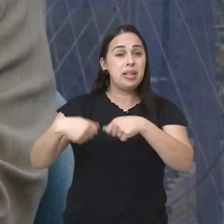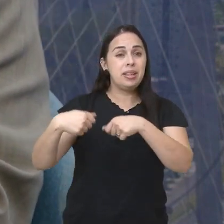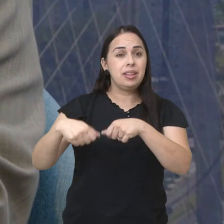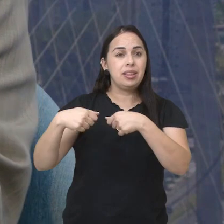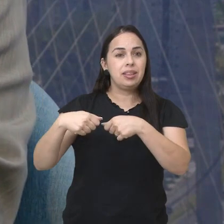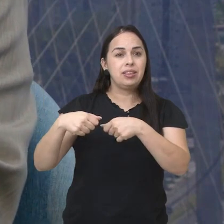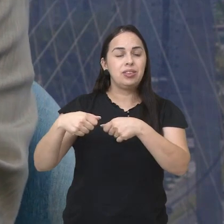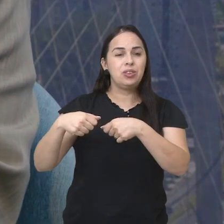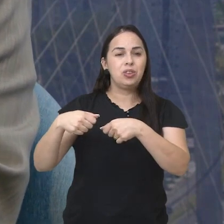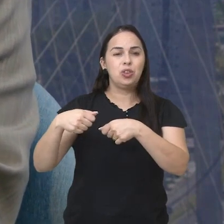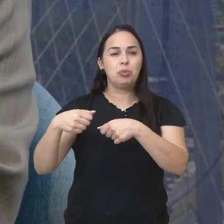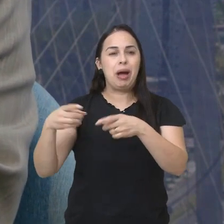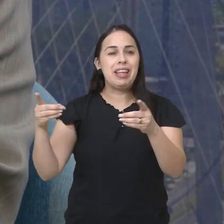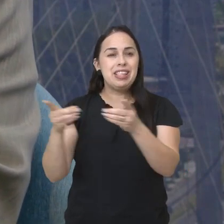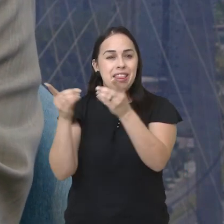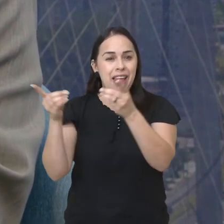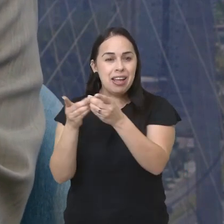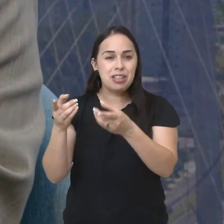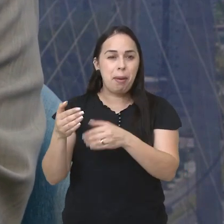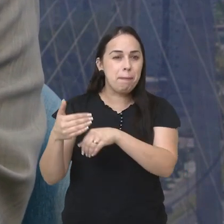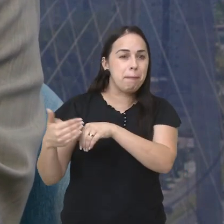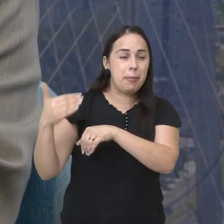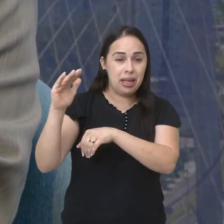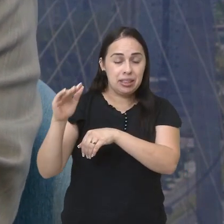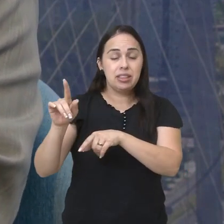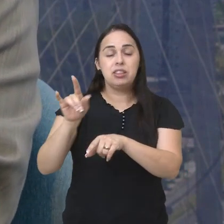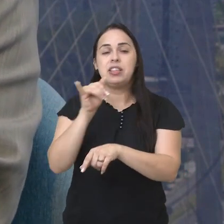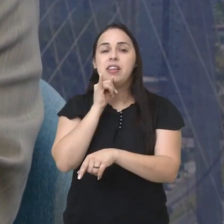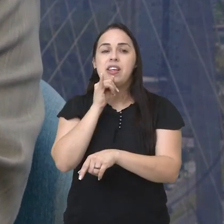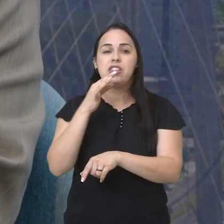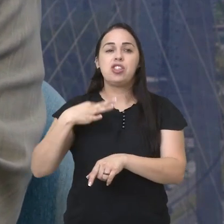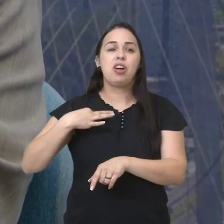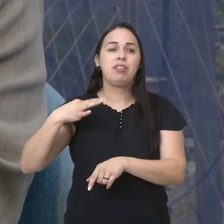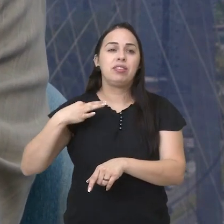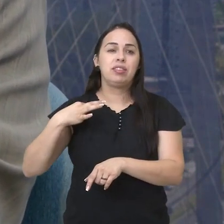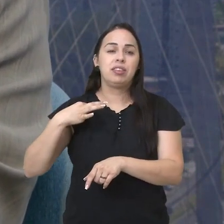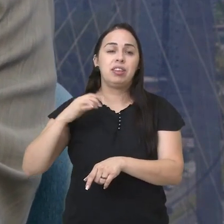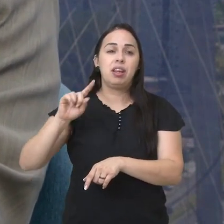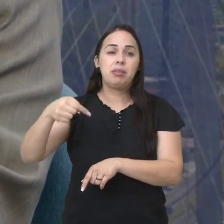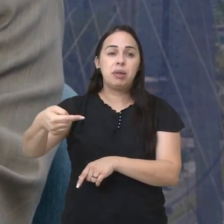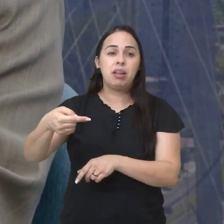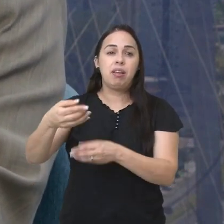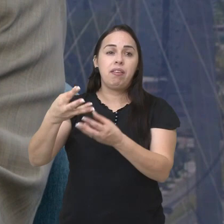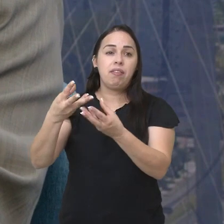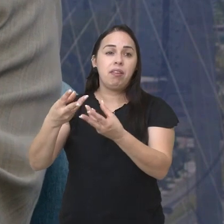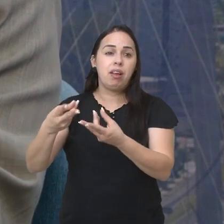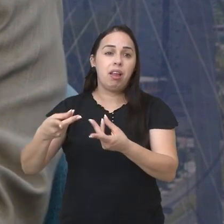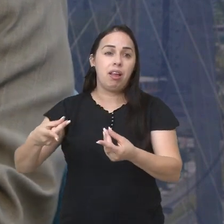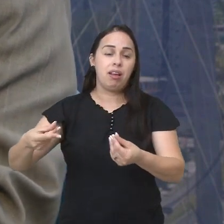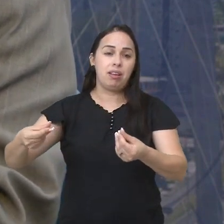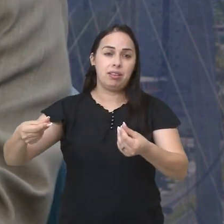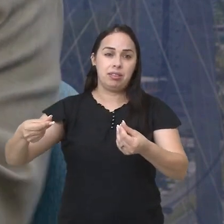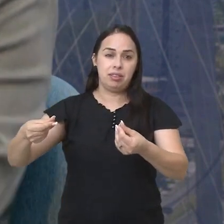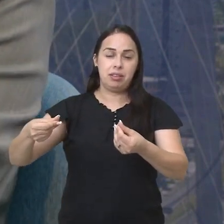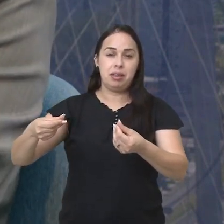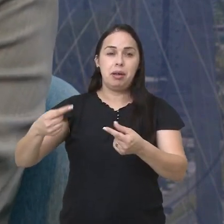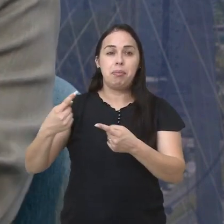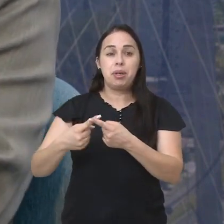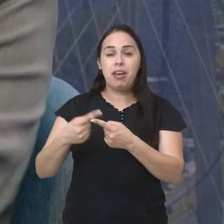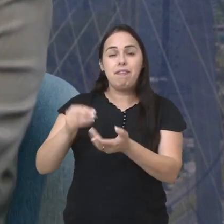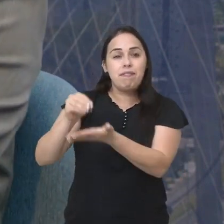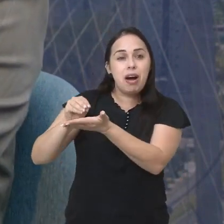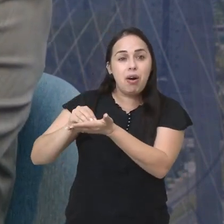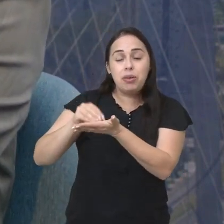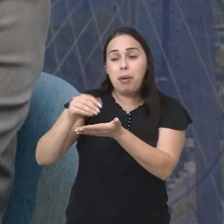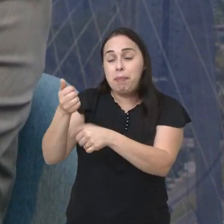uma dinâmica maior que só o voluntariado ele perde força. é aquilo que você não vê seriedade, você não vê profissionalismo,